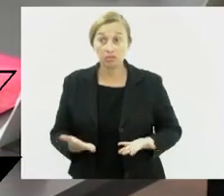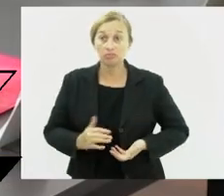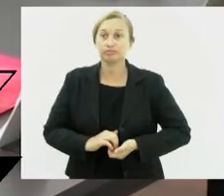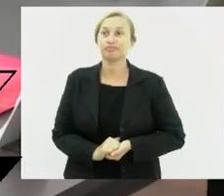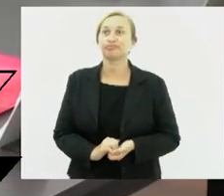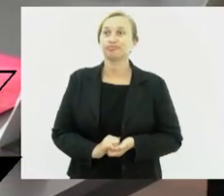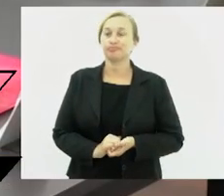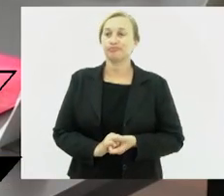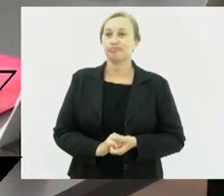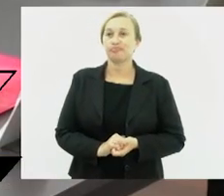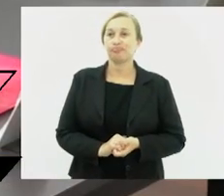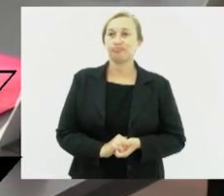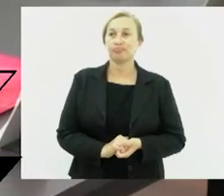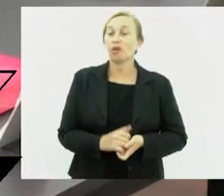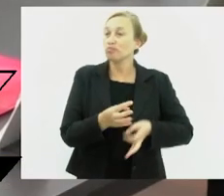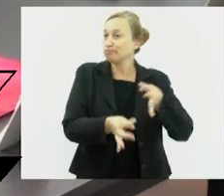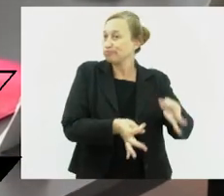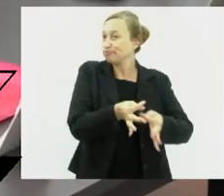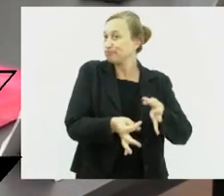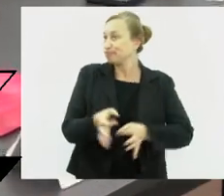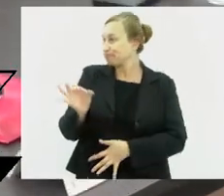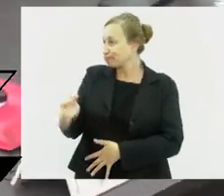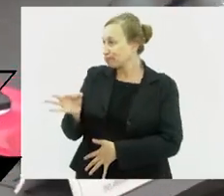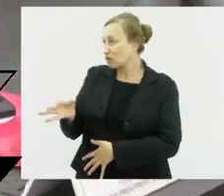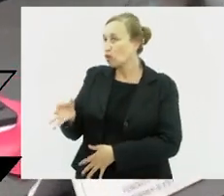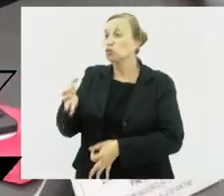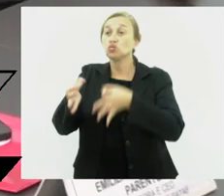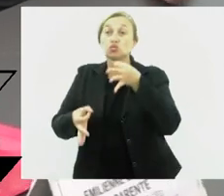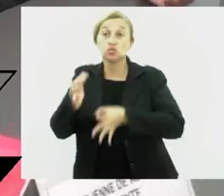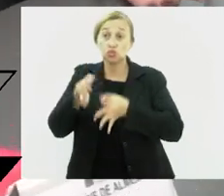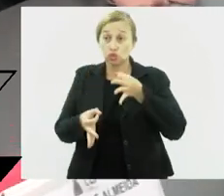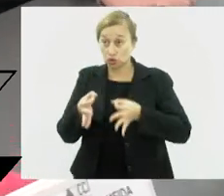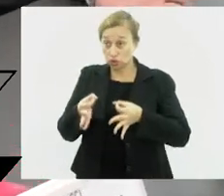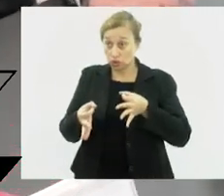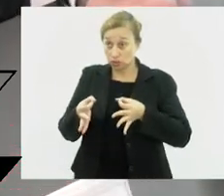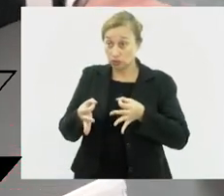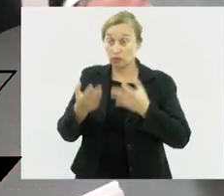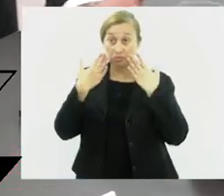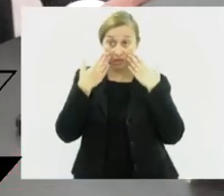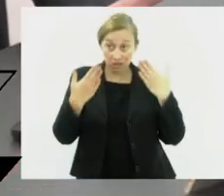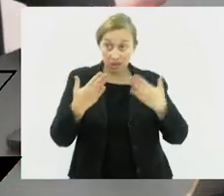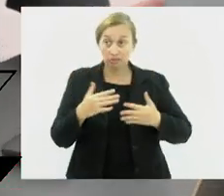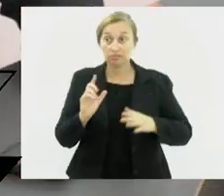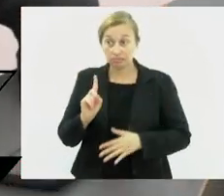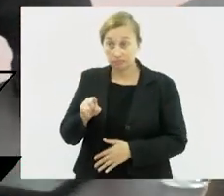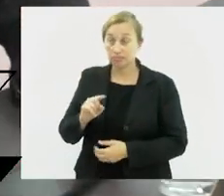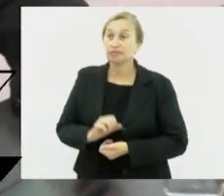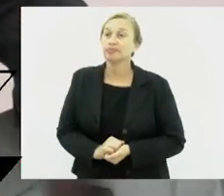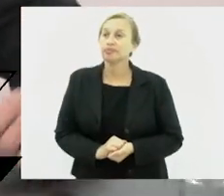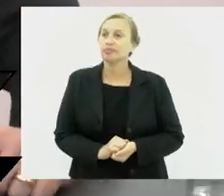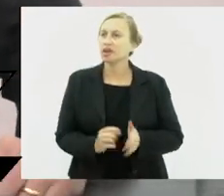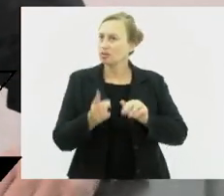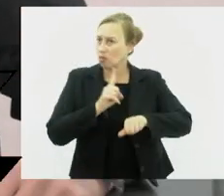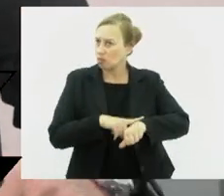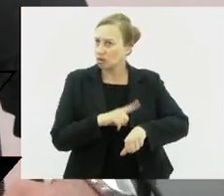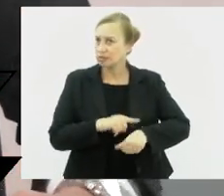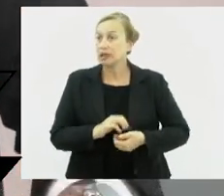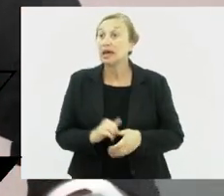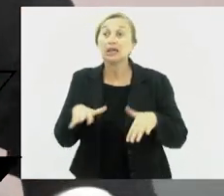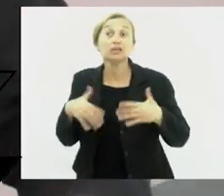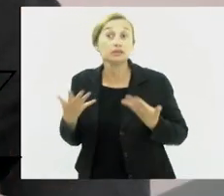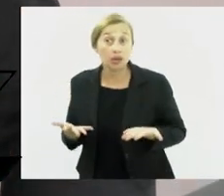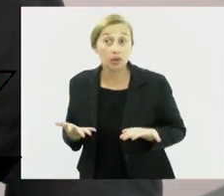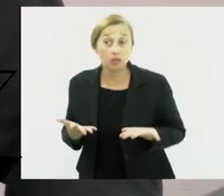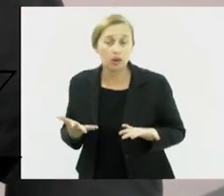evidentemente, ele vai dar o tratamento adequado jurídico ao que for, ao que lhe for apresentado, né? Naquele momento. Então, assim,